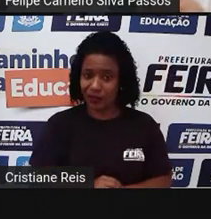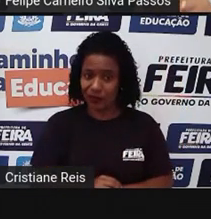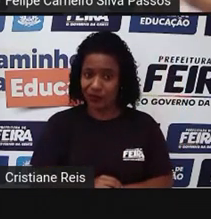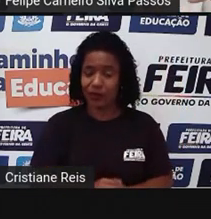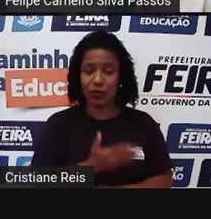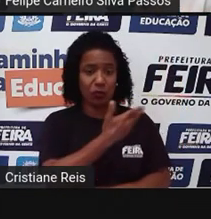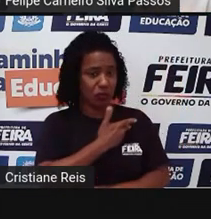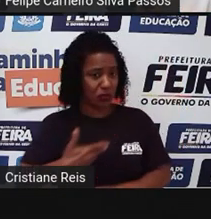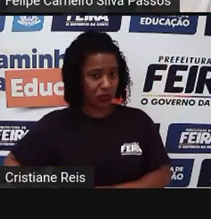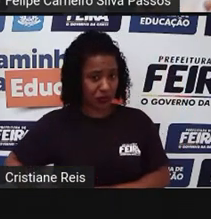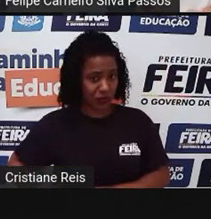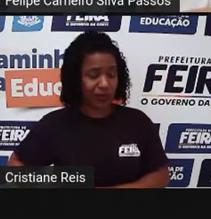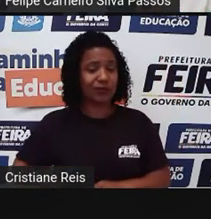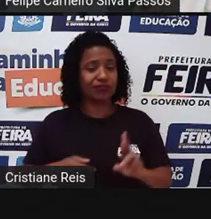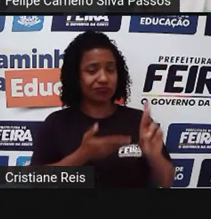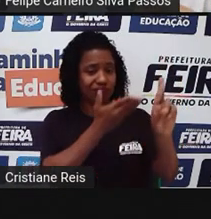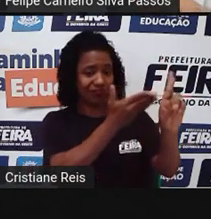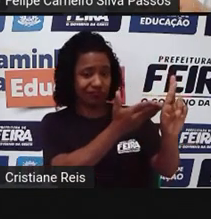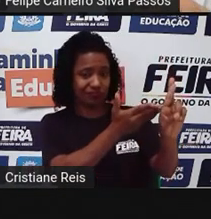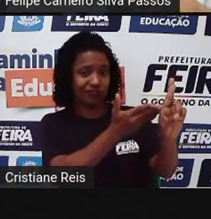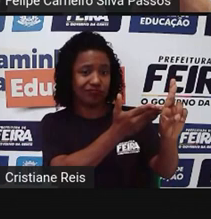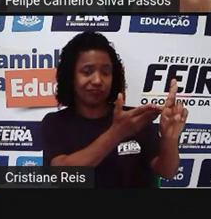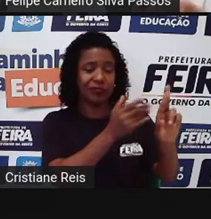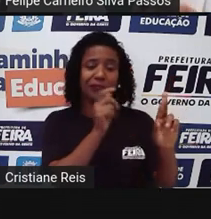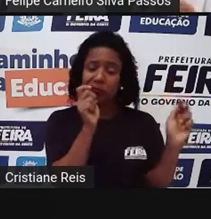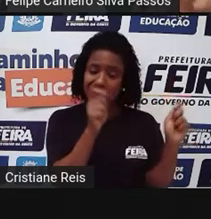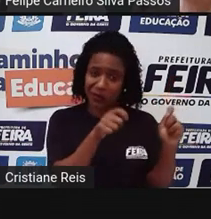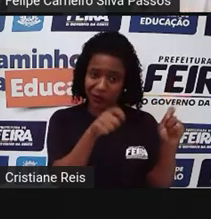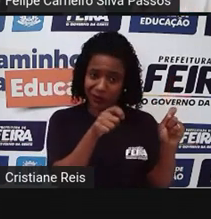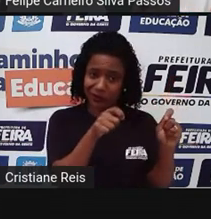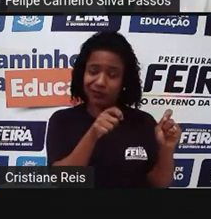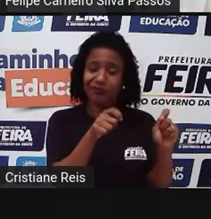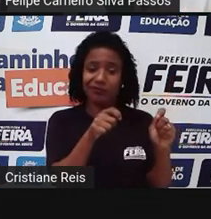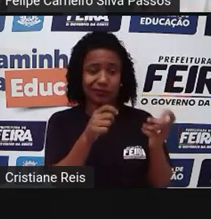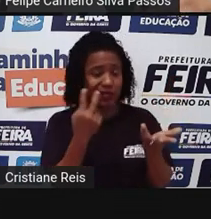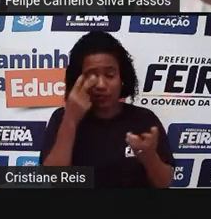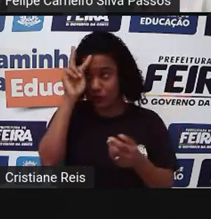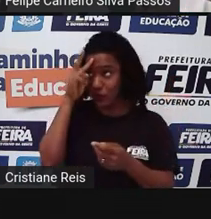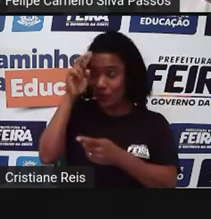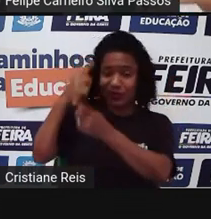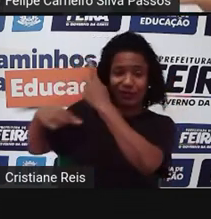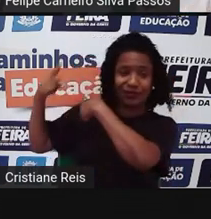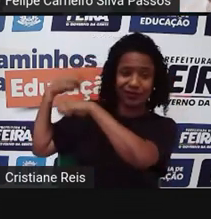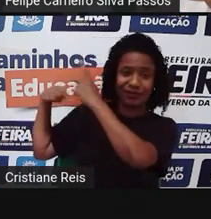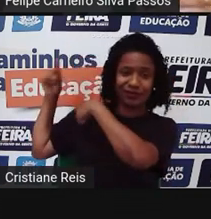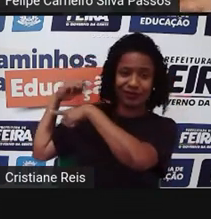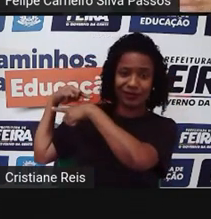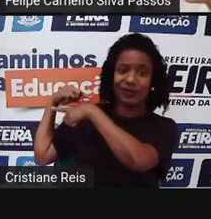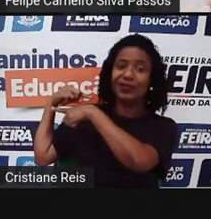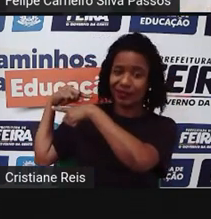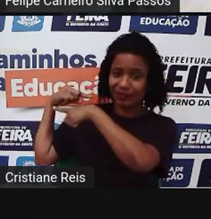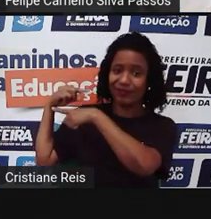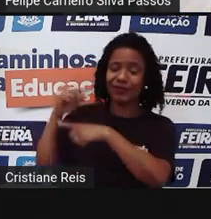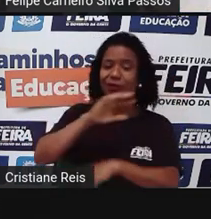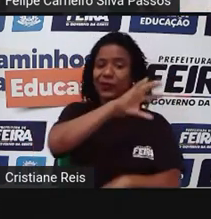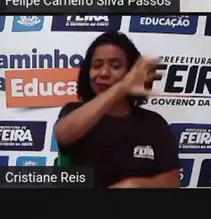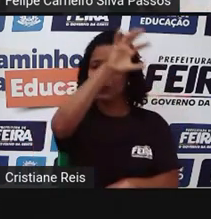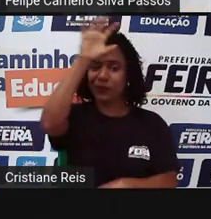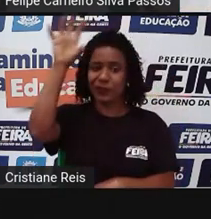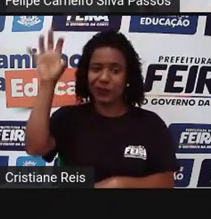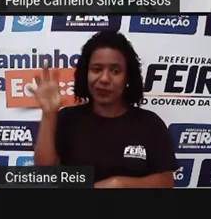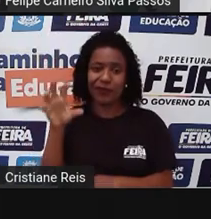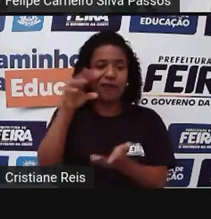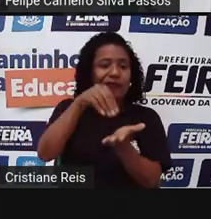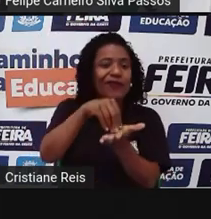aí historicamente, né? Isso aí não muda, essa situação não muda, não iguala mais as regiões por falta de